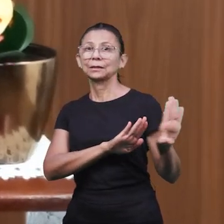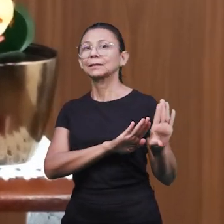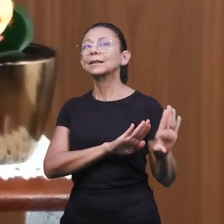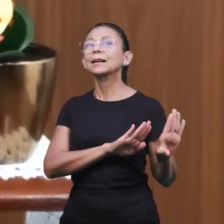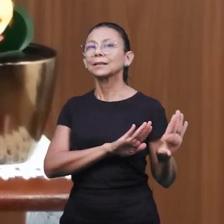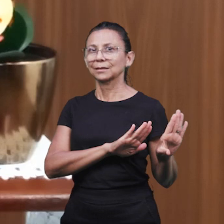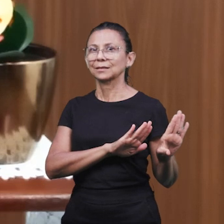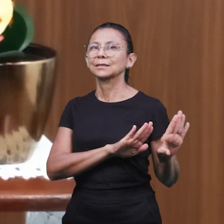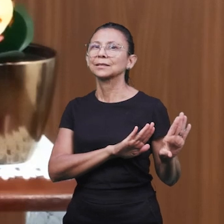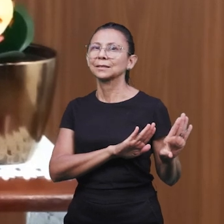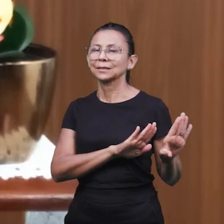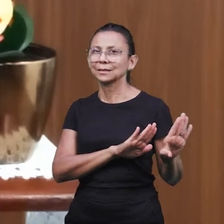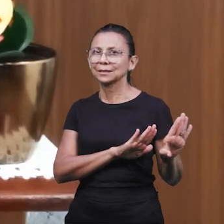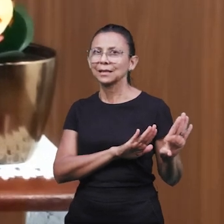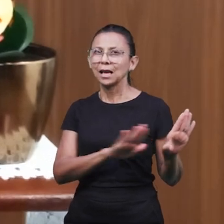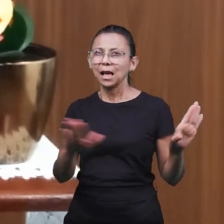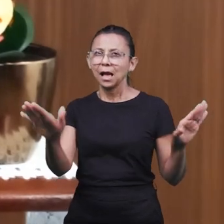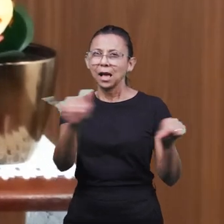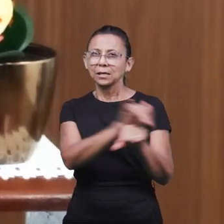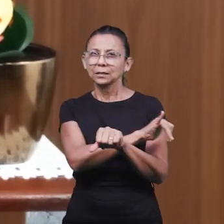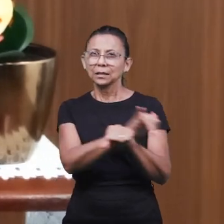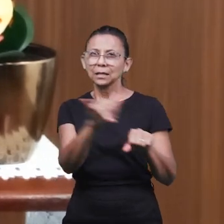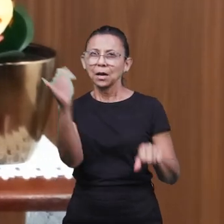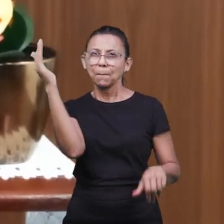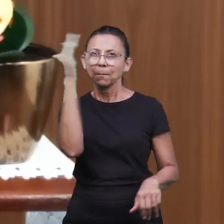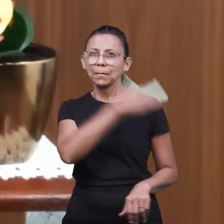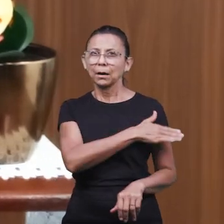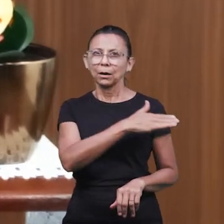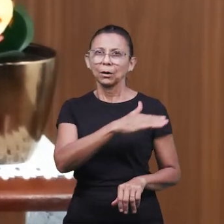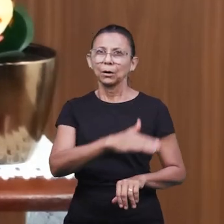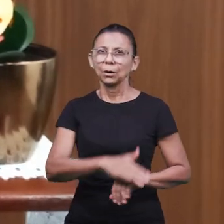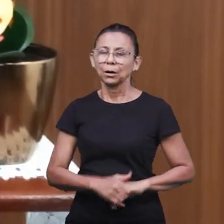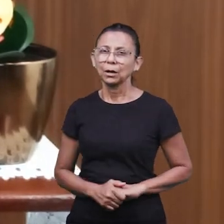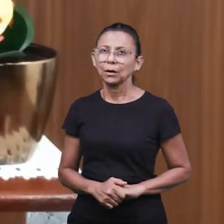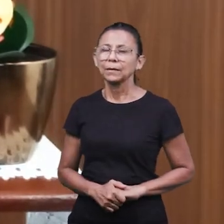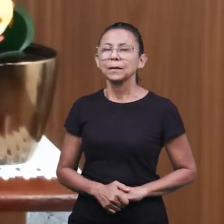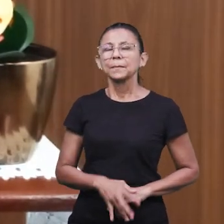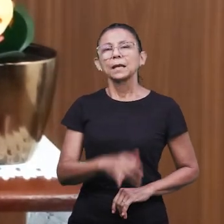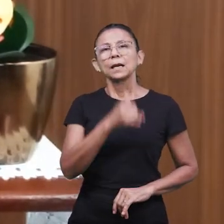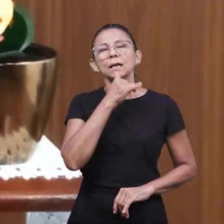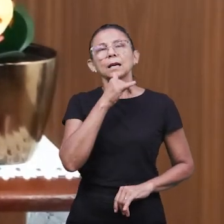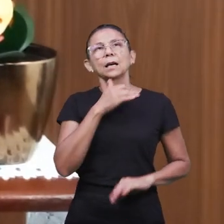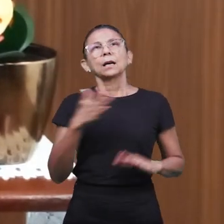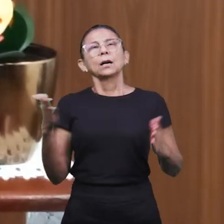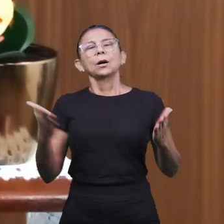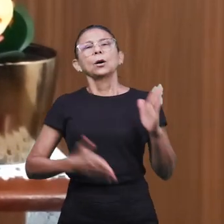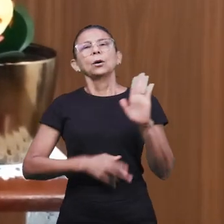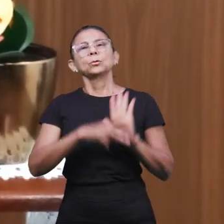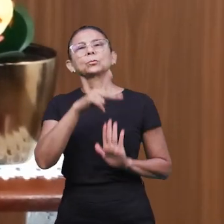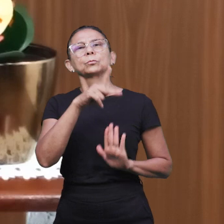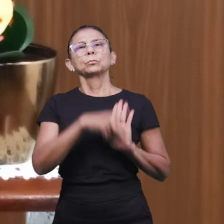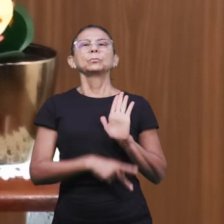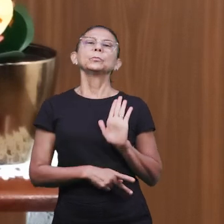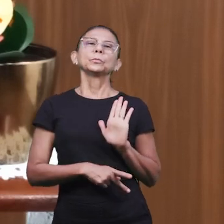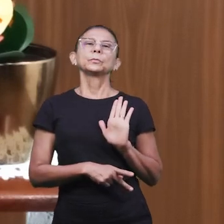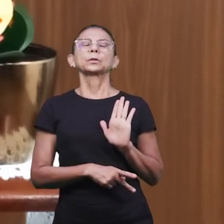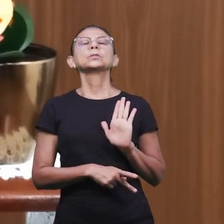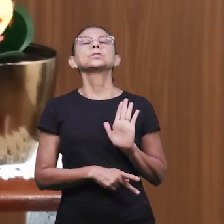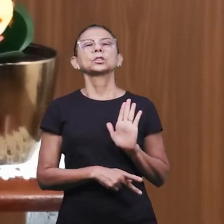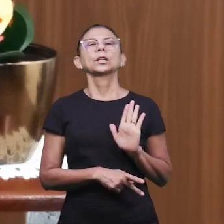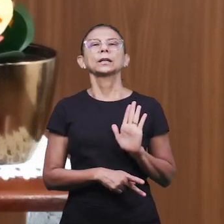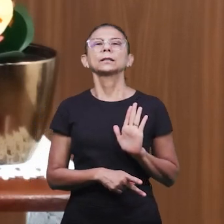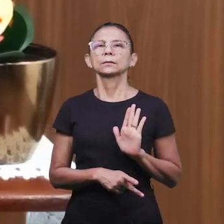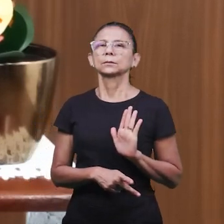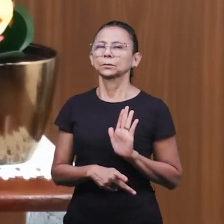disto há uma grande cilada. Vejam bem, há hoje um projeto, não é? Através dos tempos, na verdade,